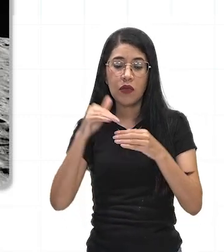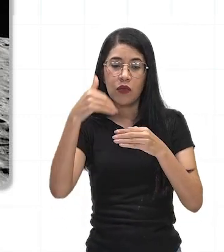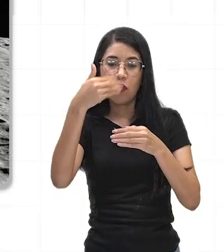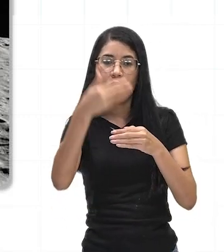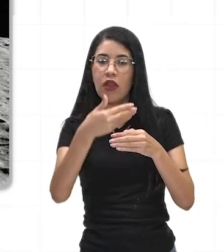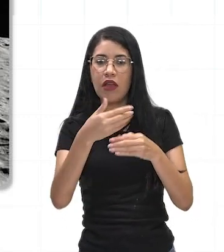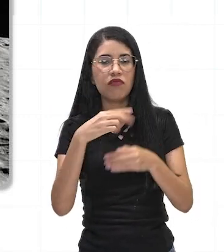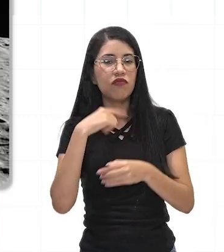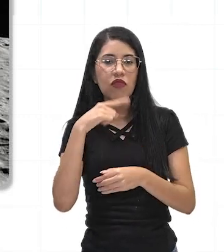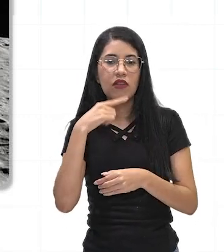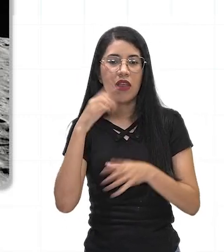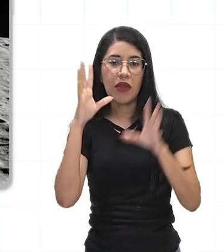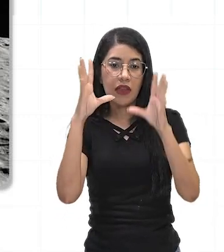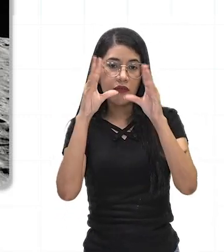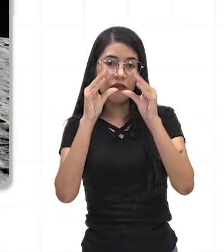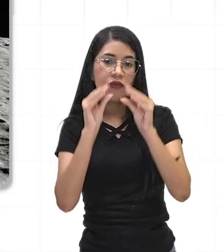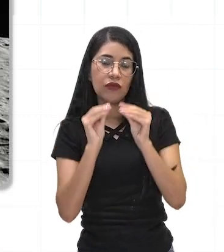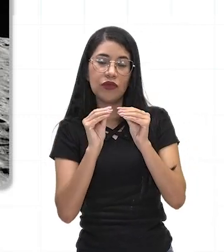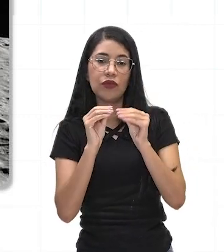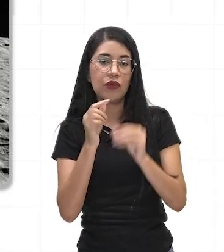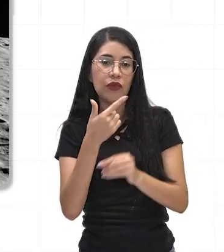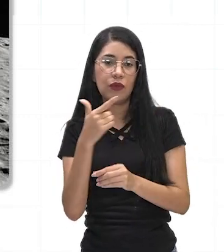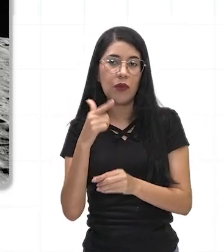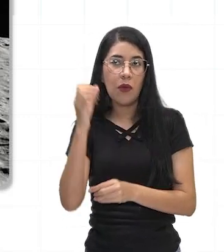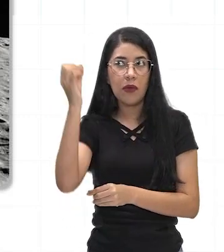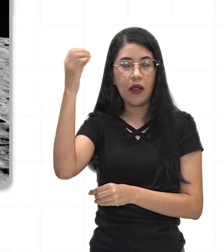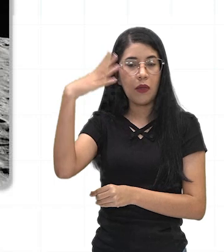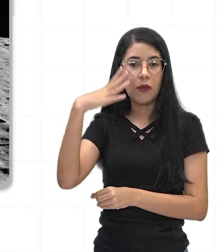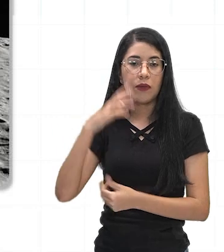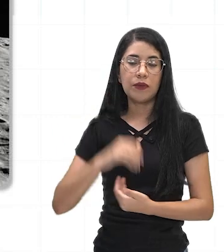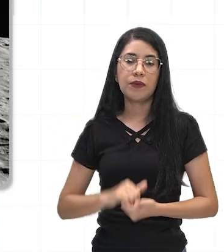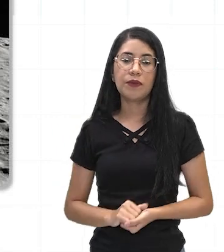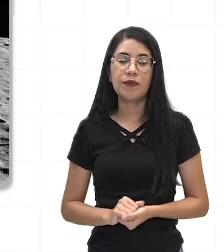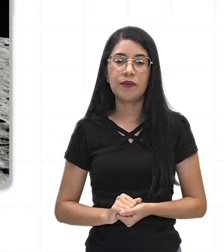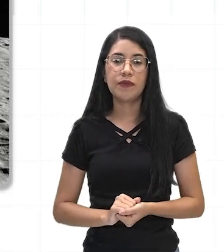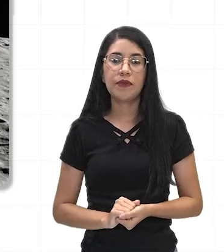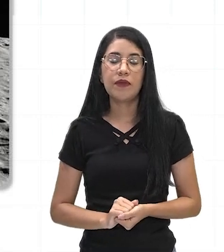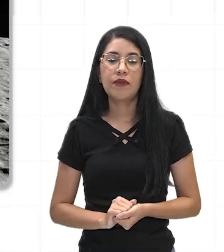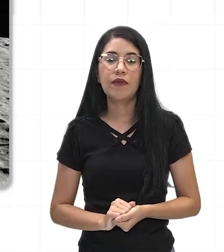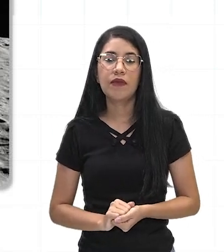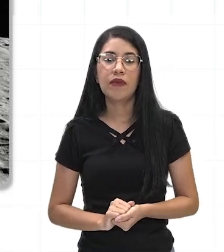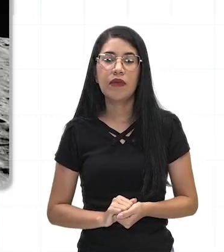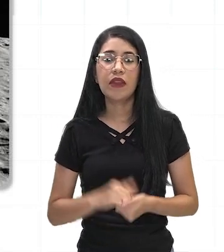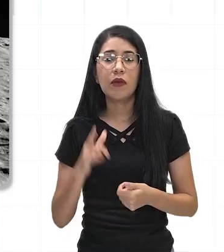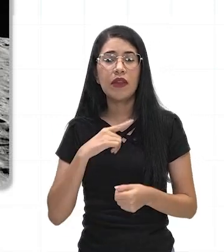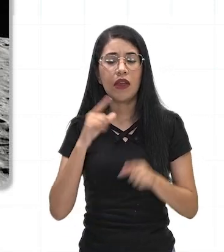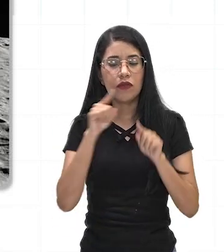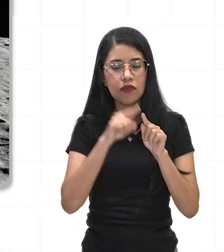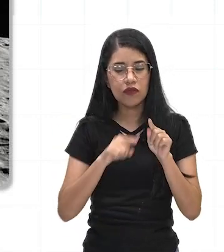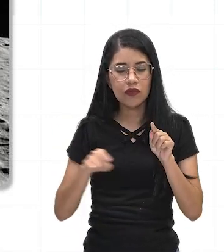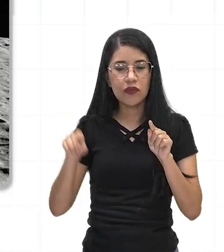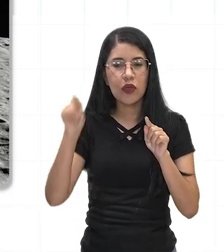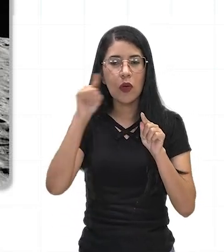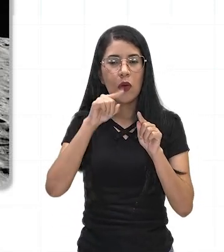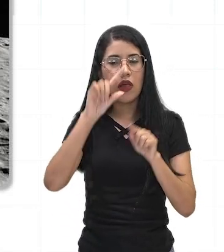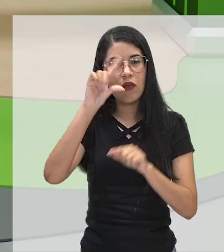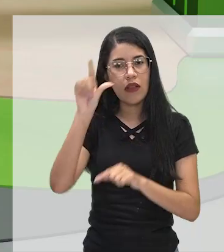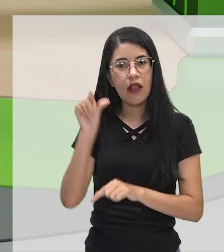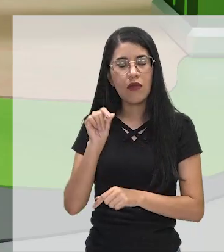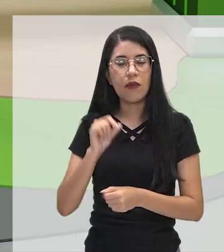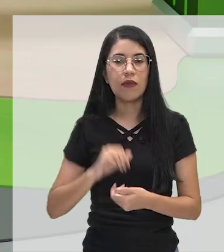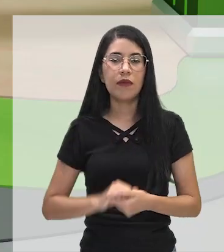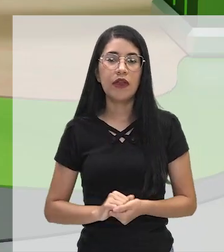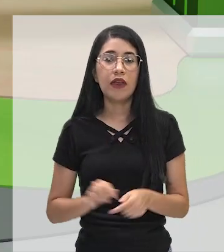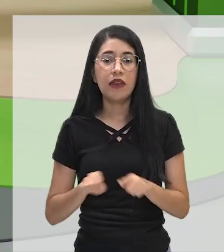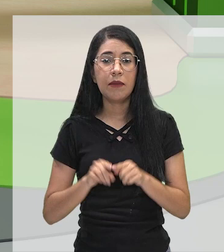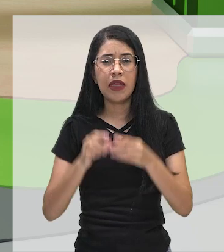conseguir visualizar, porque ela não vai estar recebendo ali uma quantidade de luz. Então, dessa forma, a gente tem aí o ciclo lunar, certo? Vamos ver aí